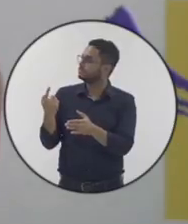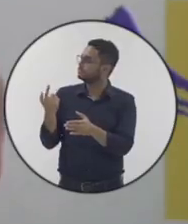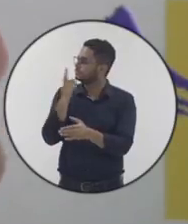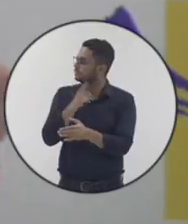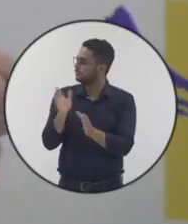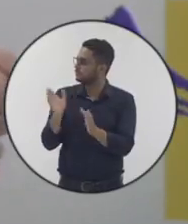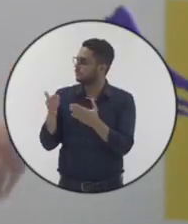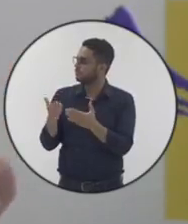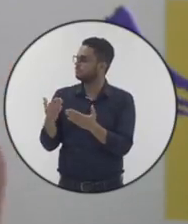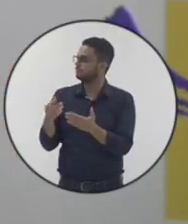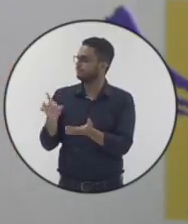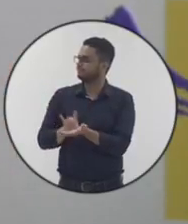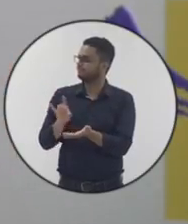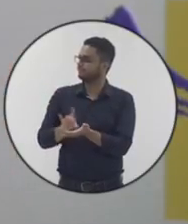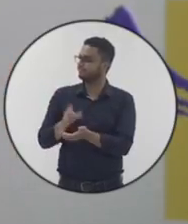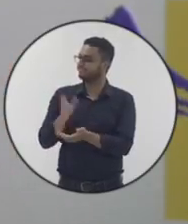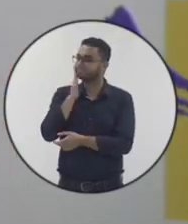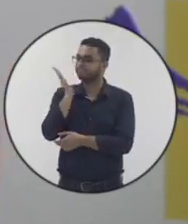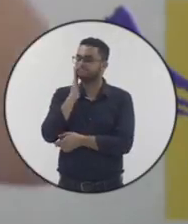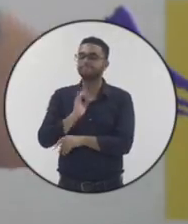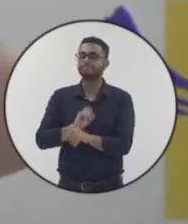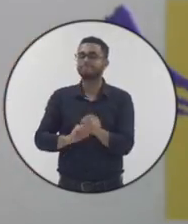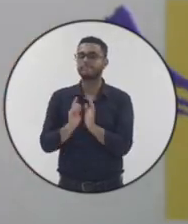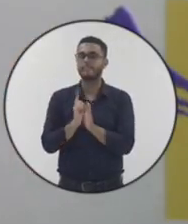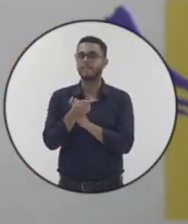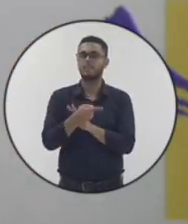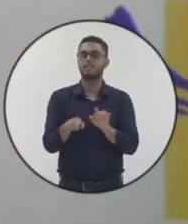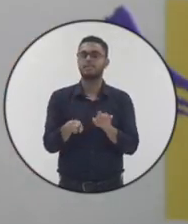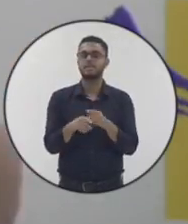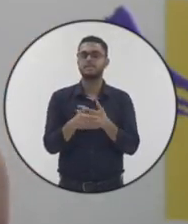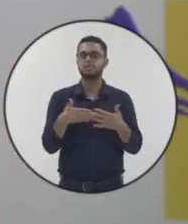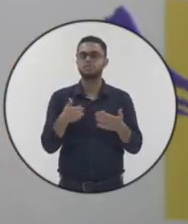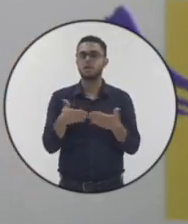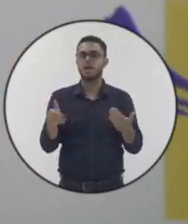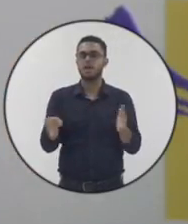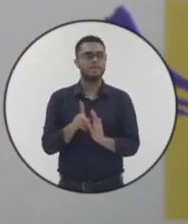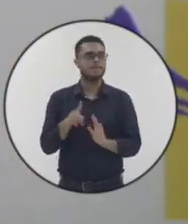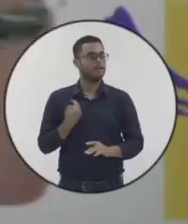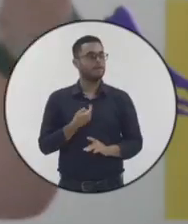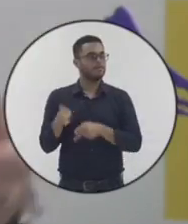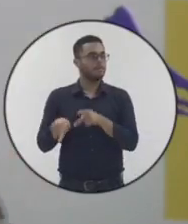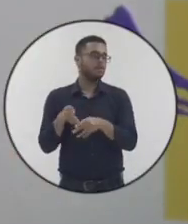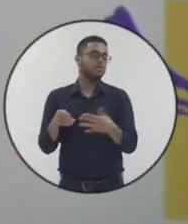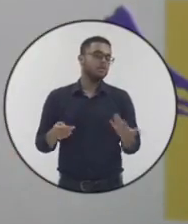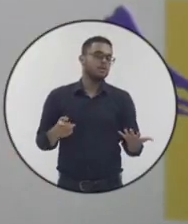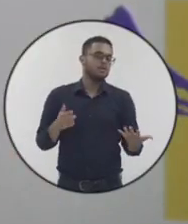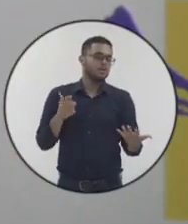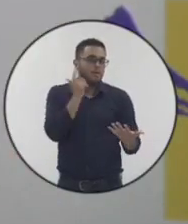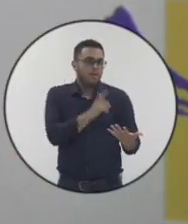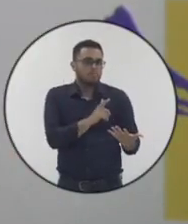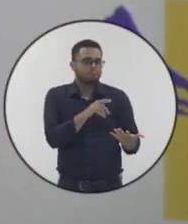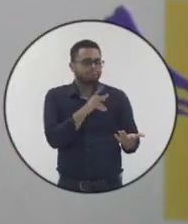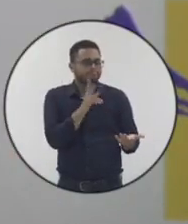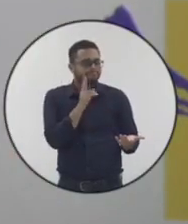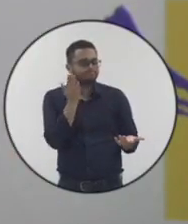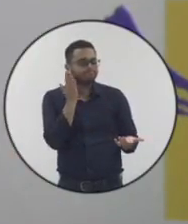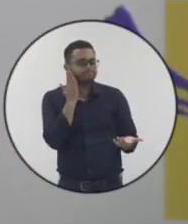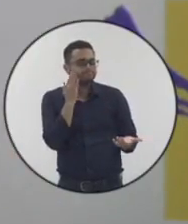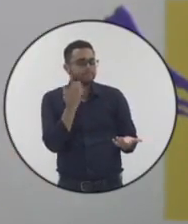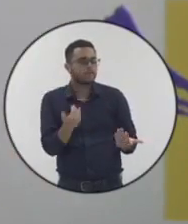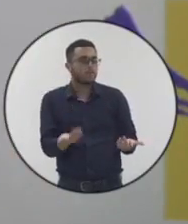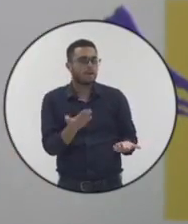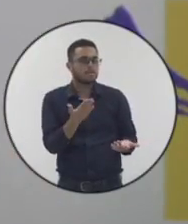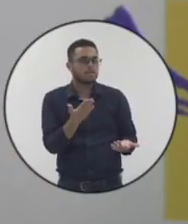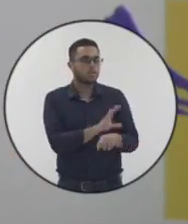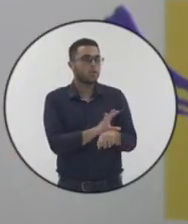Com know-how, a perspectiva de gênero e sexualidade que garanta a nossa população. Então, um mapeamento dos cursos de psicologia no Brasil,